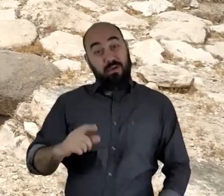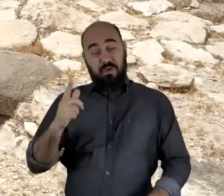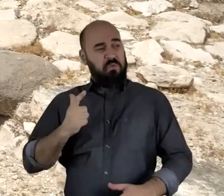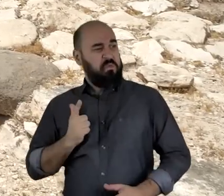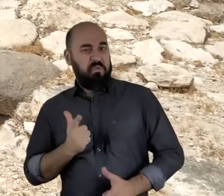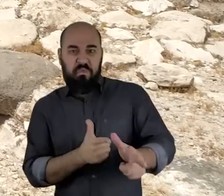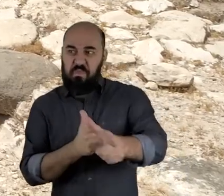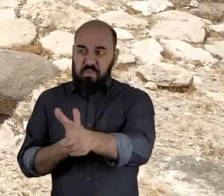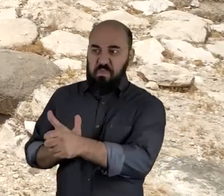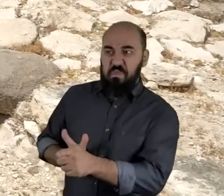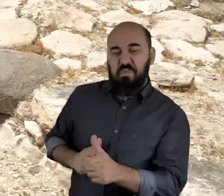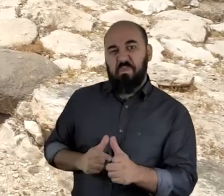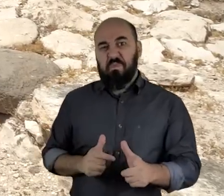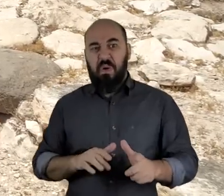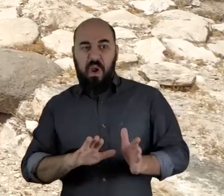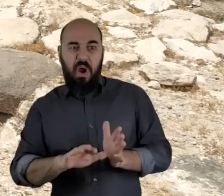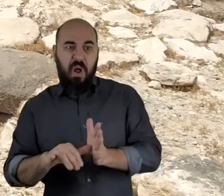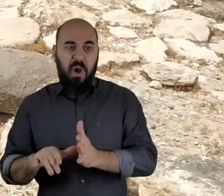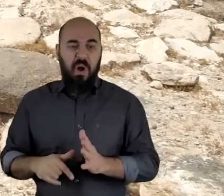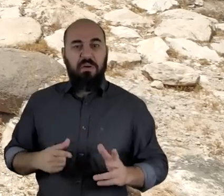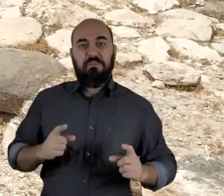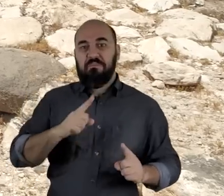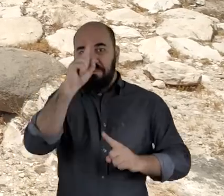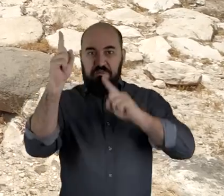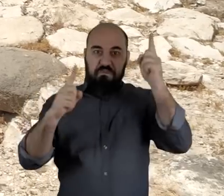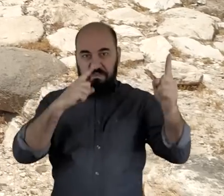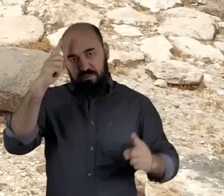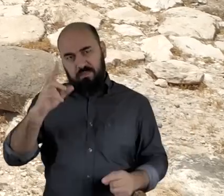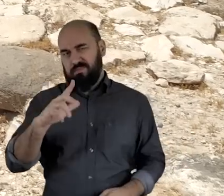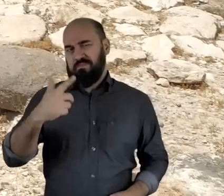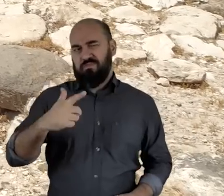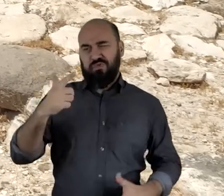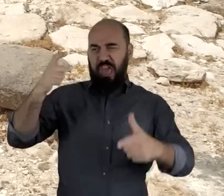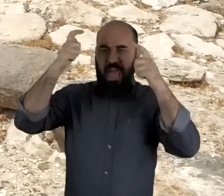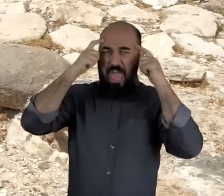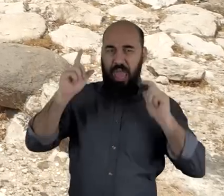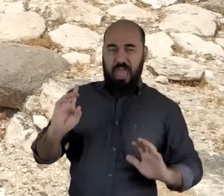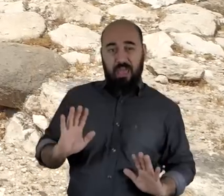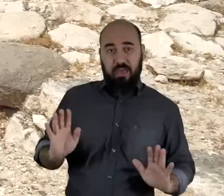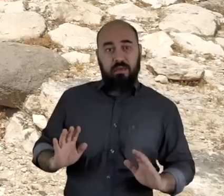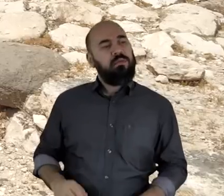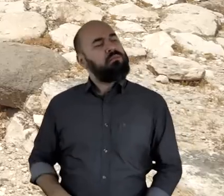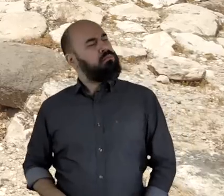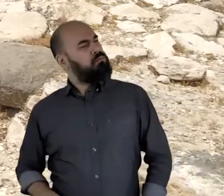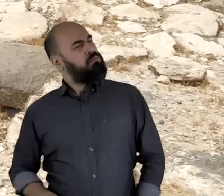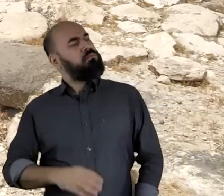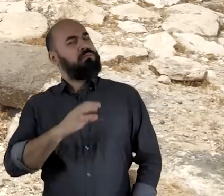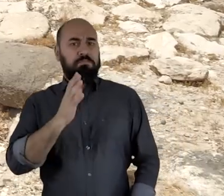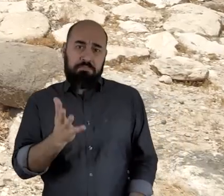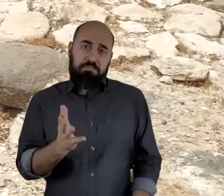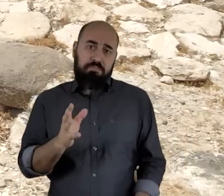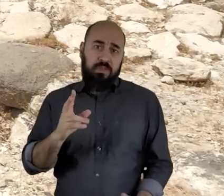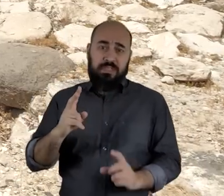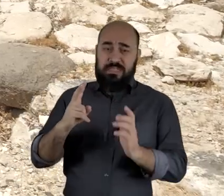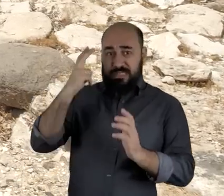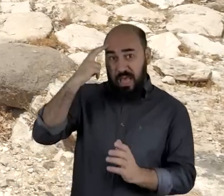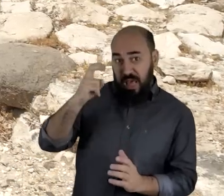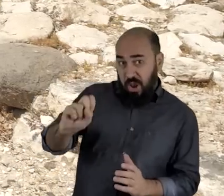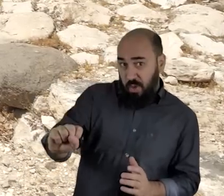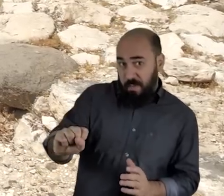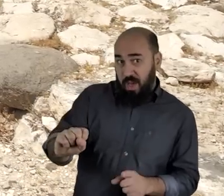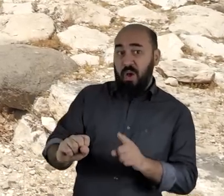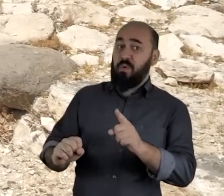mais do que isso. Nós não temos ainda nenhuma evidência histórica de Salomão fora da Bíblia. Os minimalistas